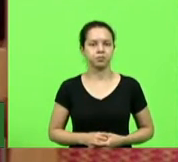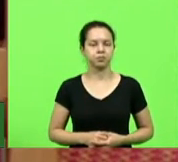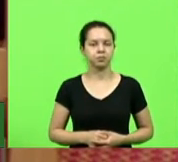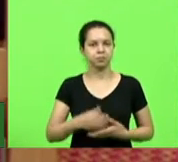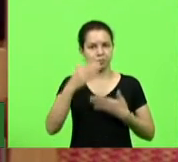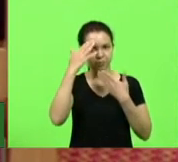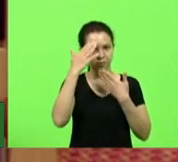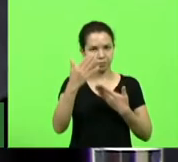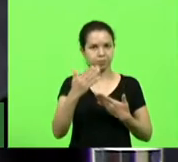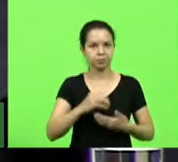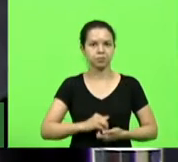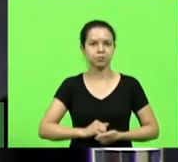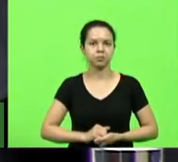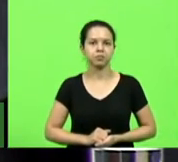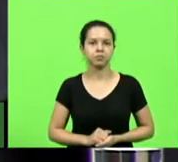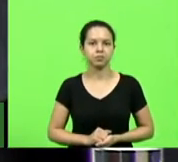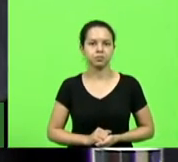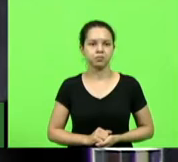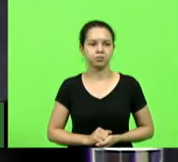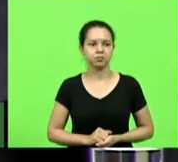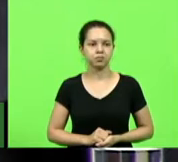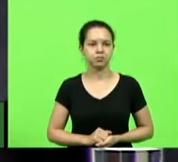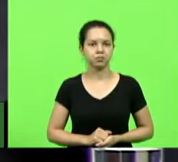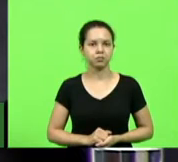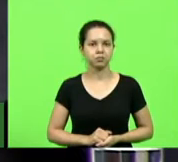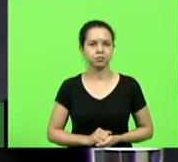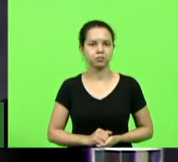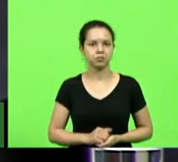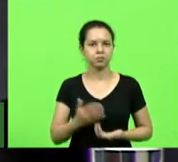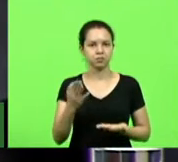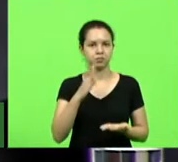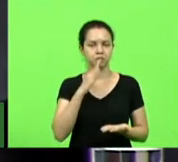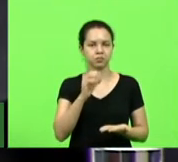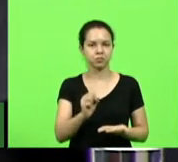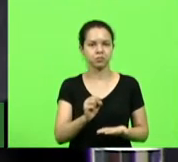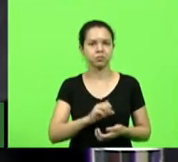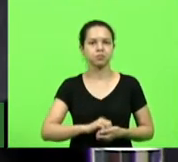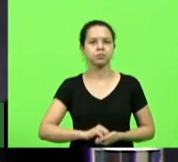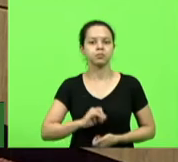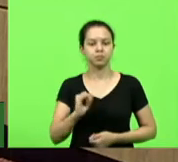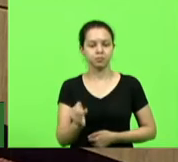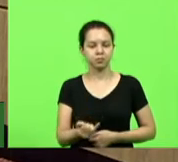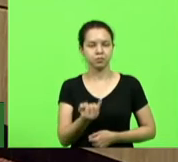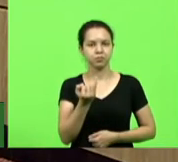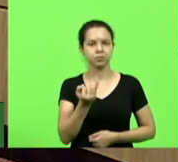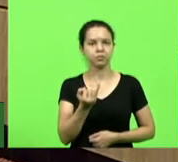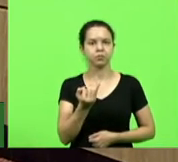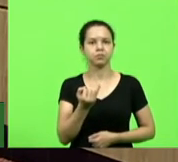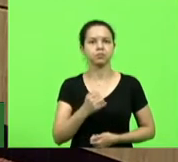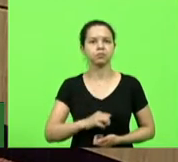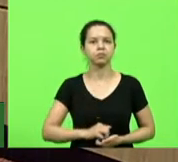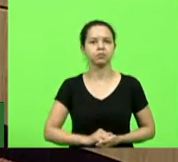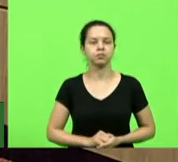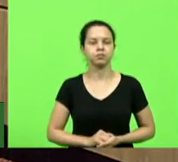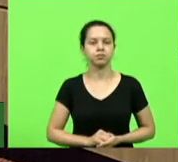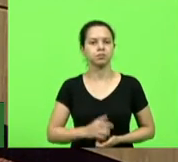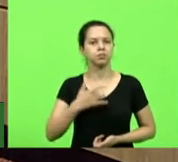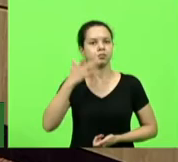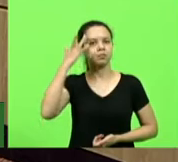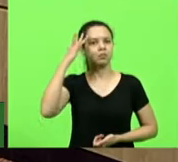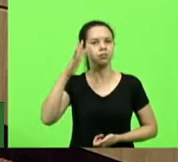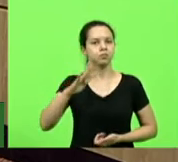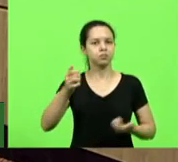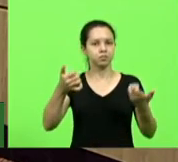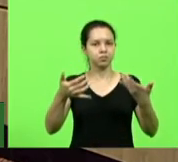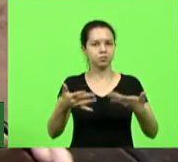presidente. Presidente, então sejam eu vou todos, aproveitar. Todos bem-vindos, com a palavra o deputado Bruno Souza. Vou aproveitar também e fazer uma questão de ordem. Não sei se foi mencionado